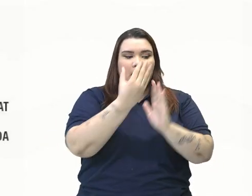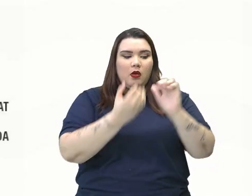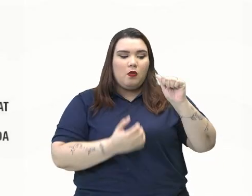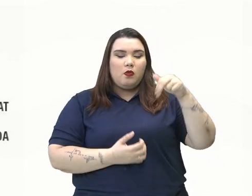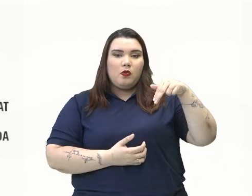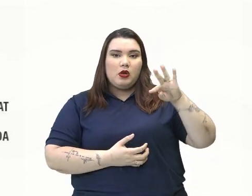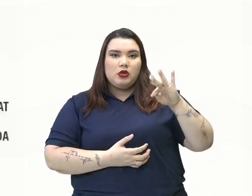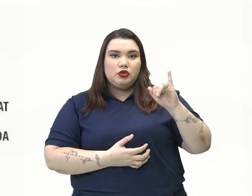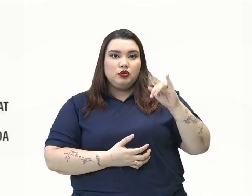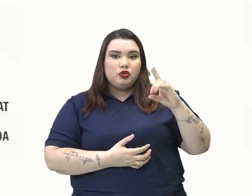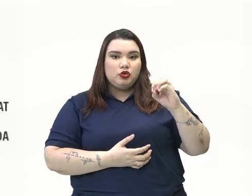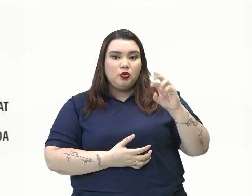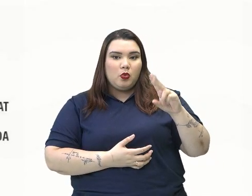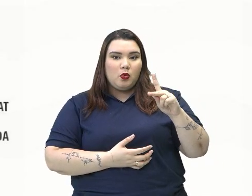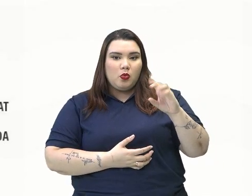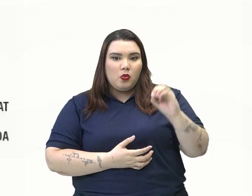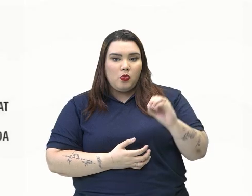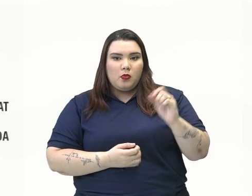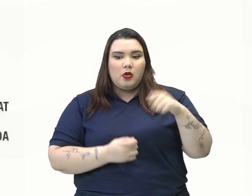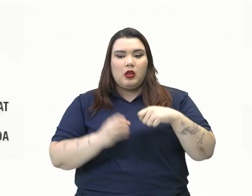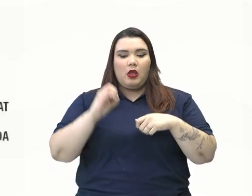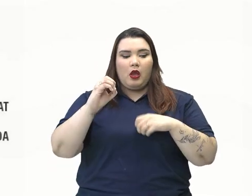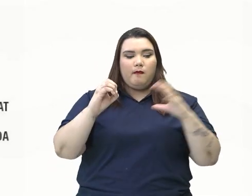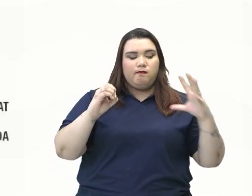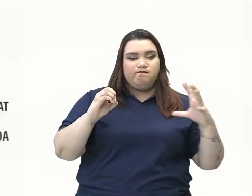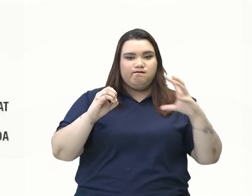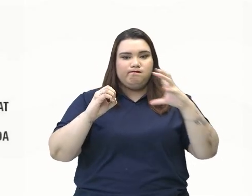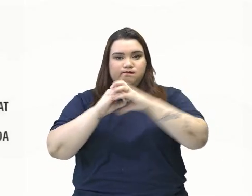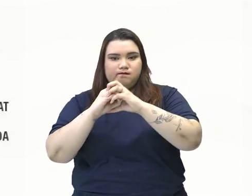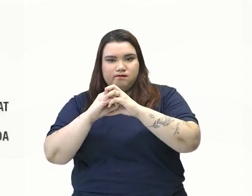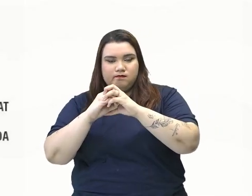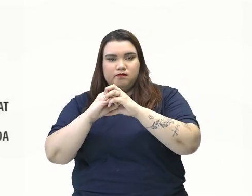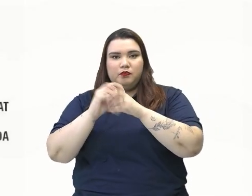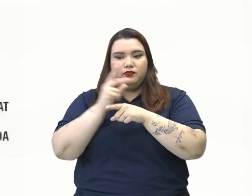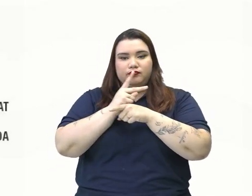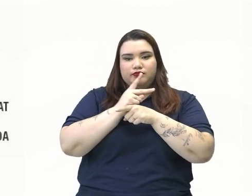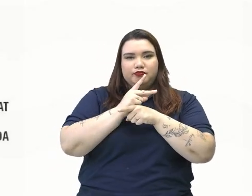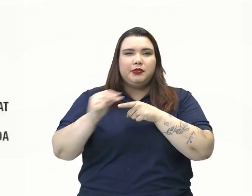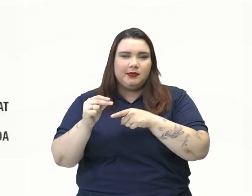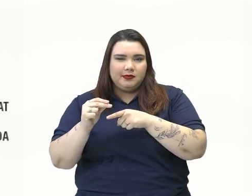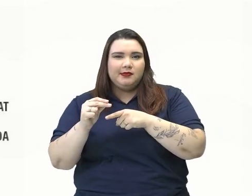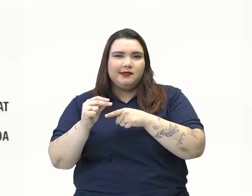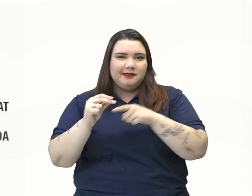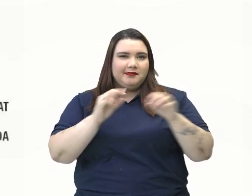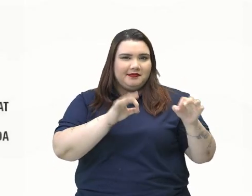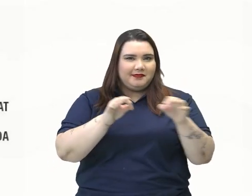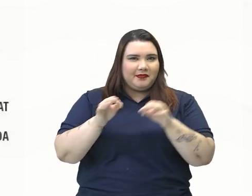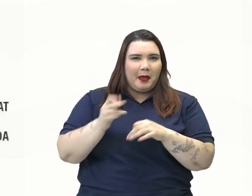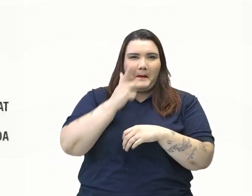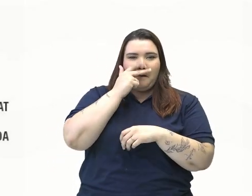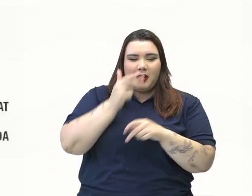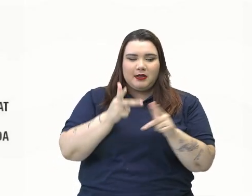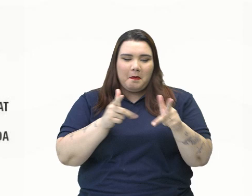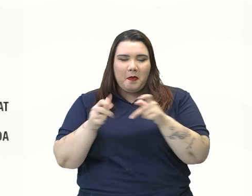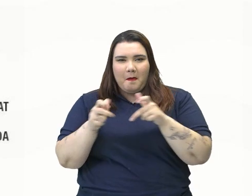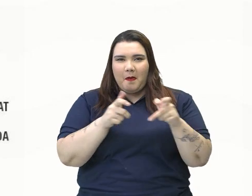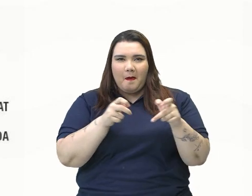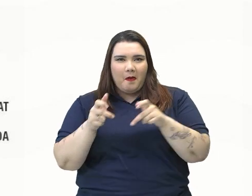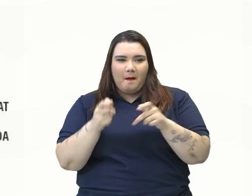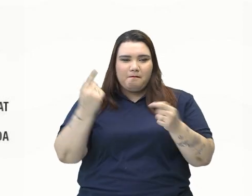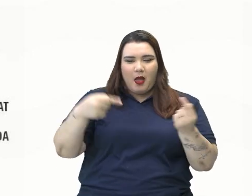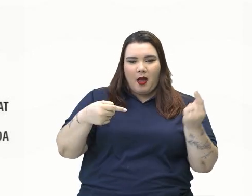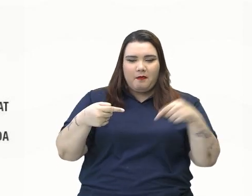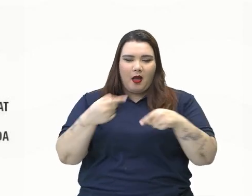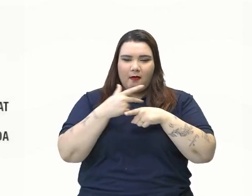específico capaz de agarrar o antígeno e derrotar esse patógeno, né? Parece até um jogo de videogame que a gente